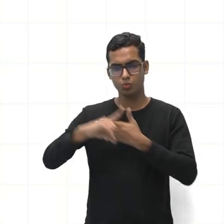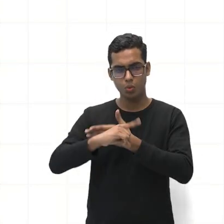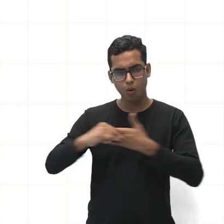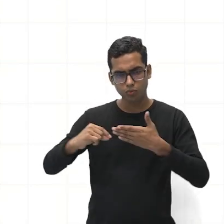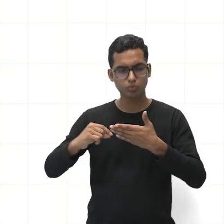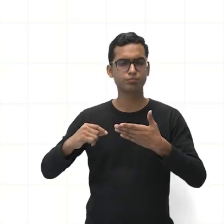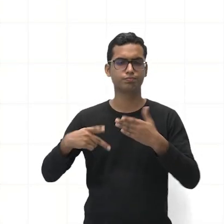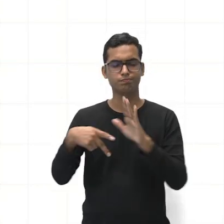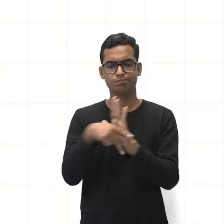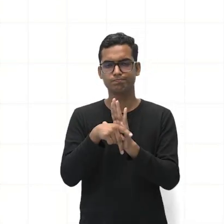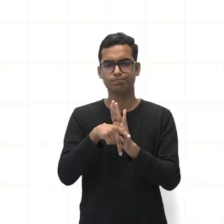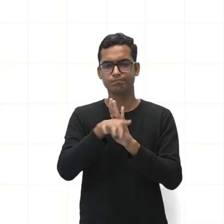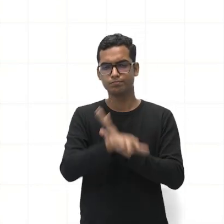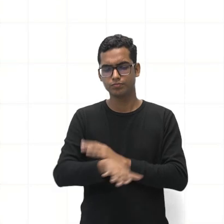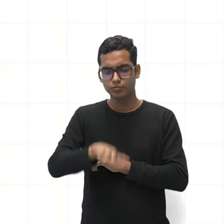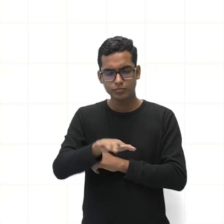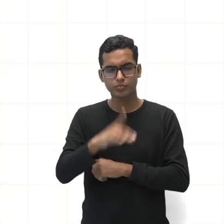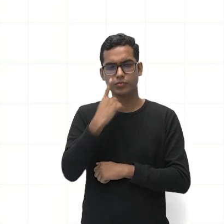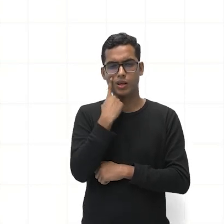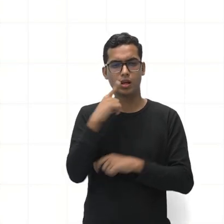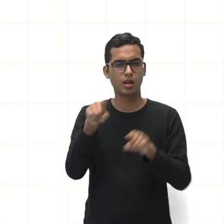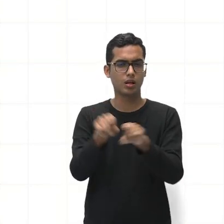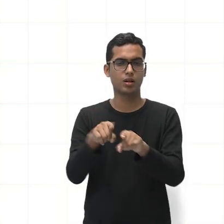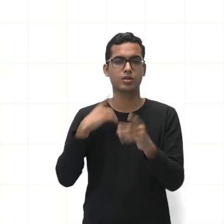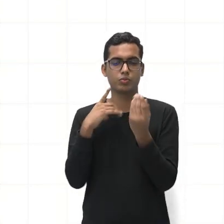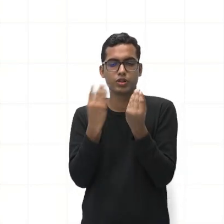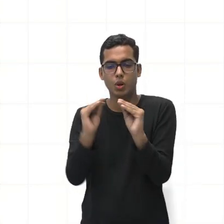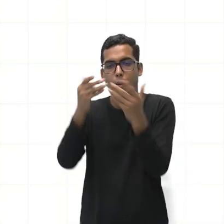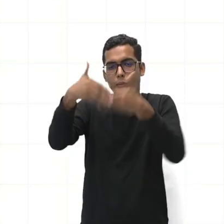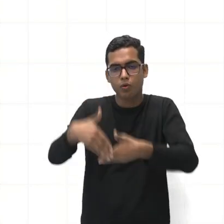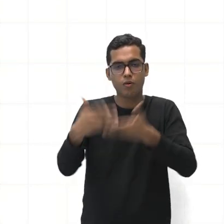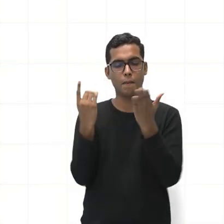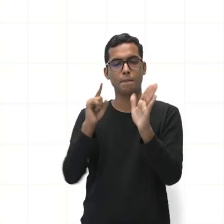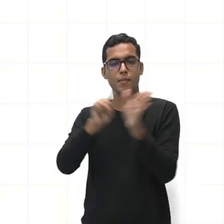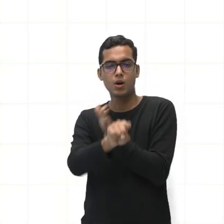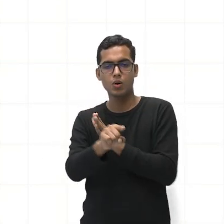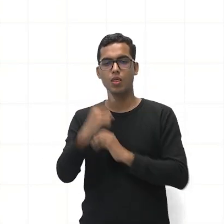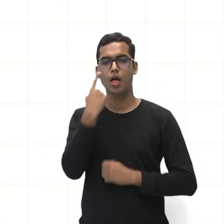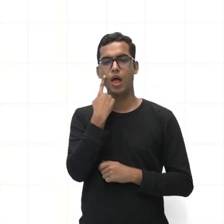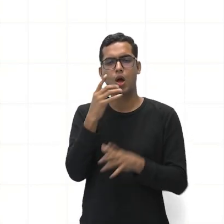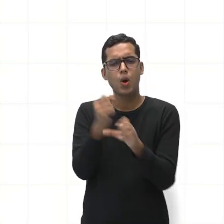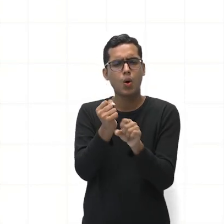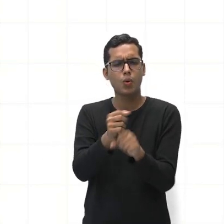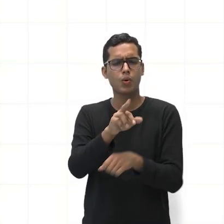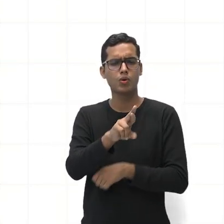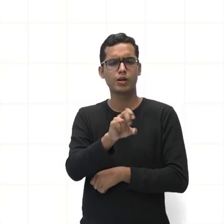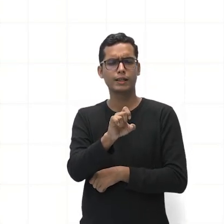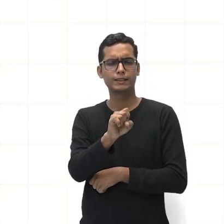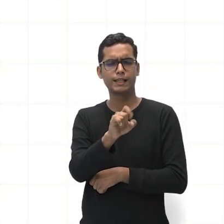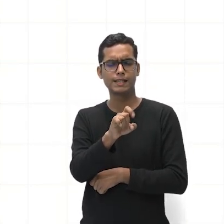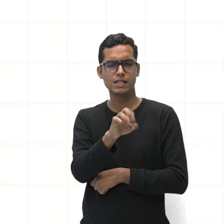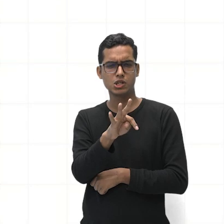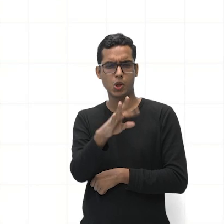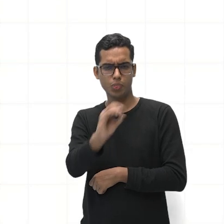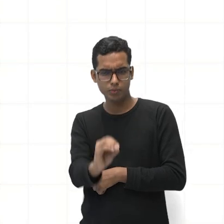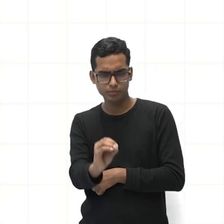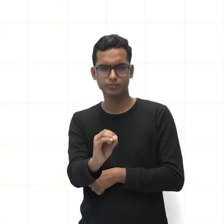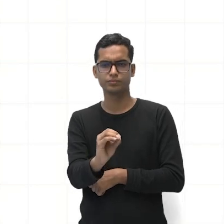questão, ele diz assim: calcule o resto da operação entre, vamos supor,